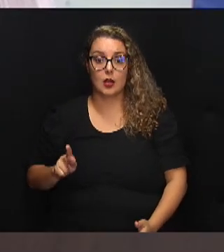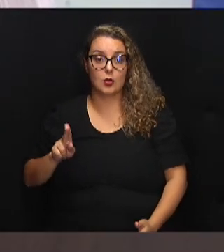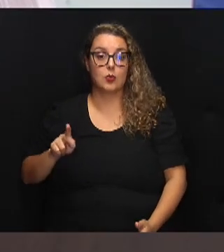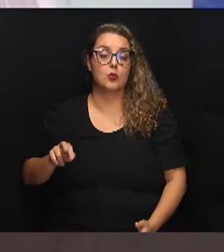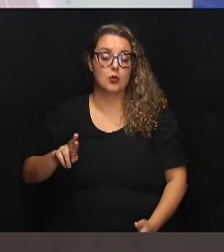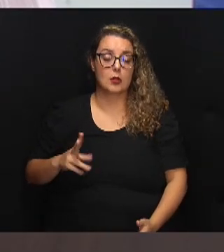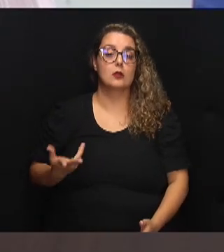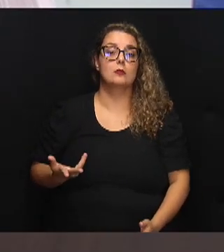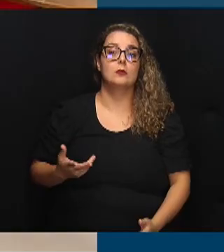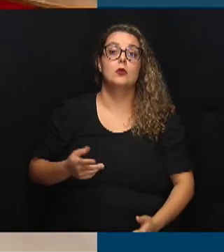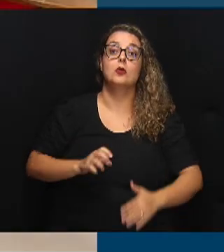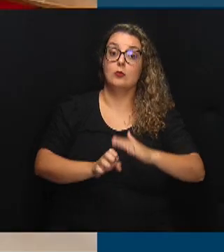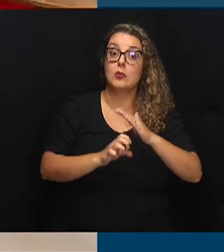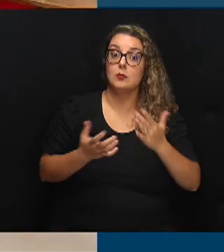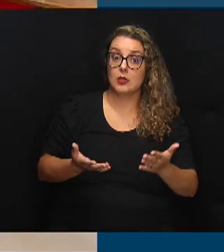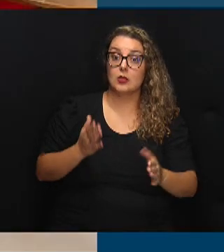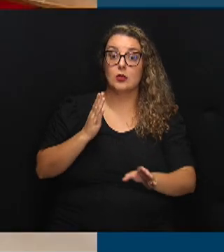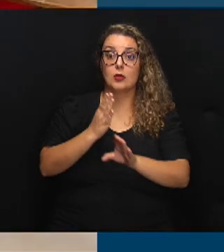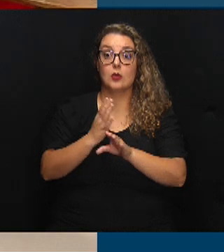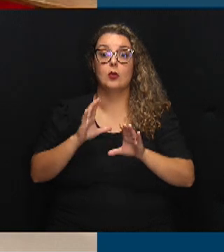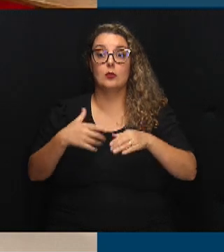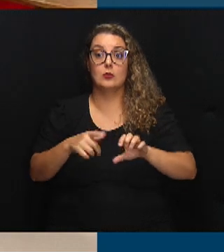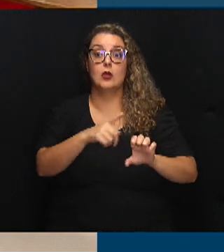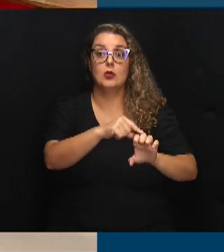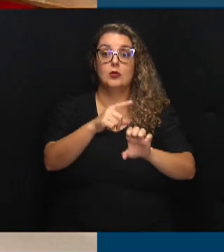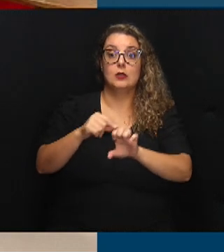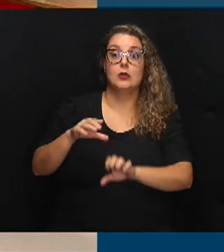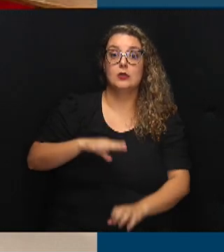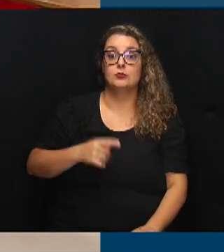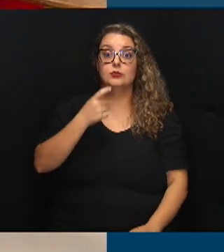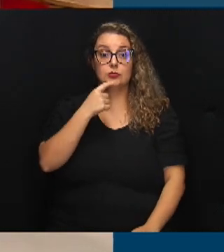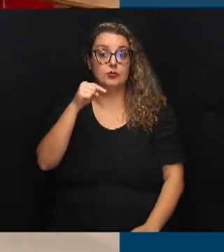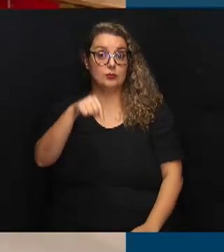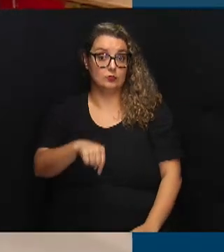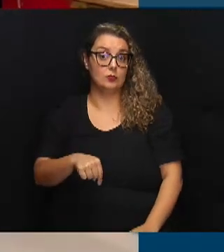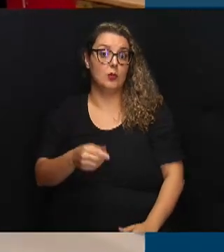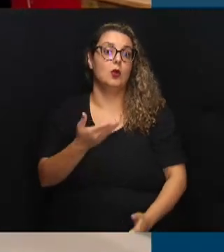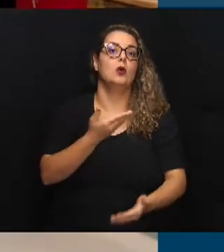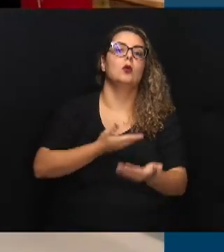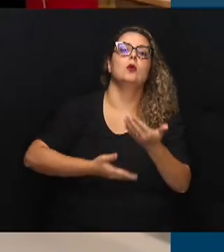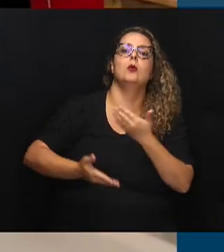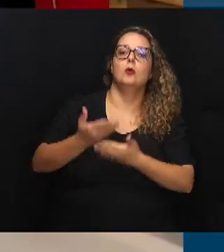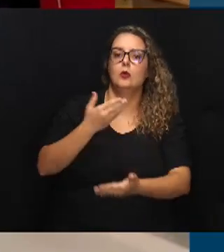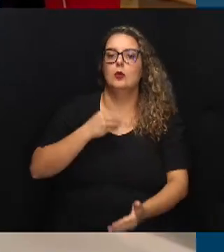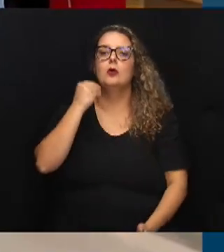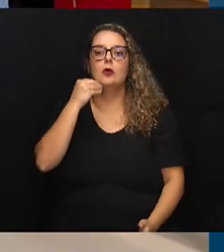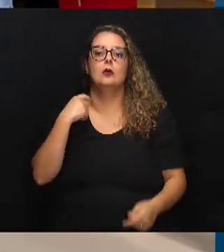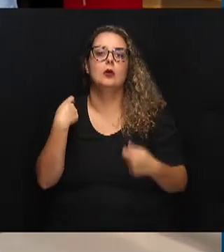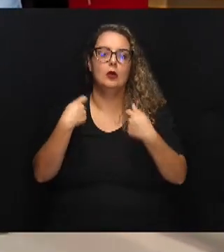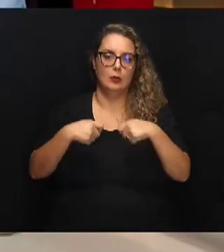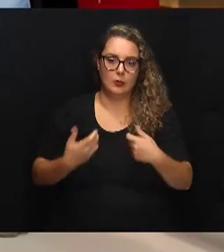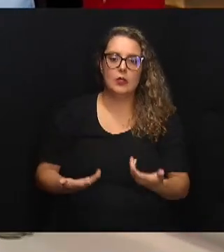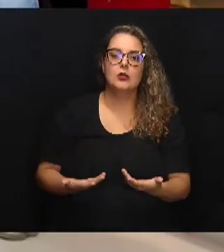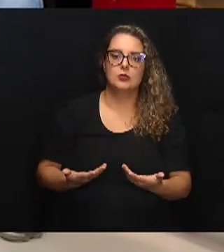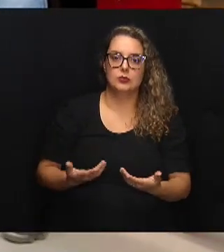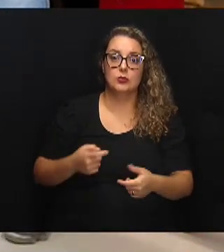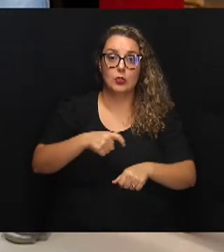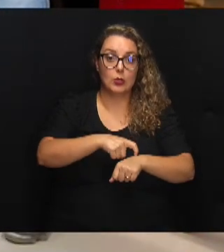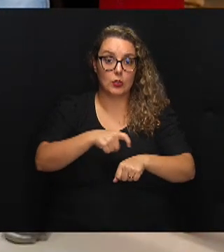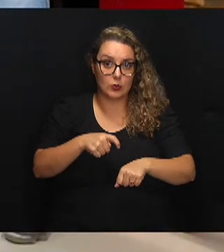negócio, encontrou em um grupo de empreendedores em Campinas a troca de experiência que precisava num